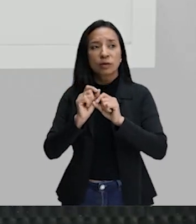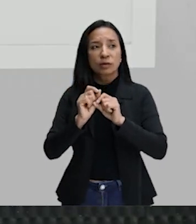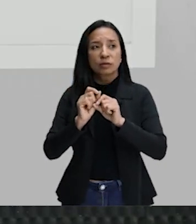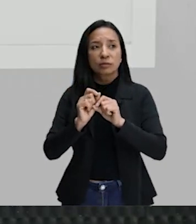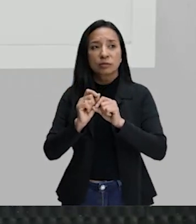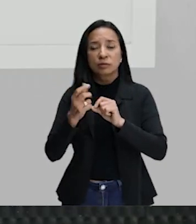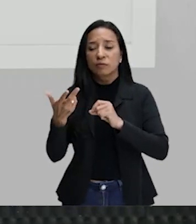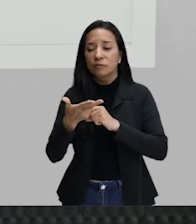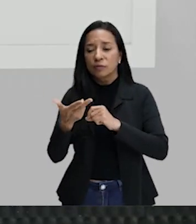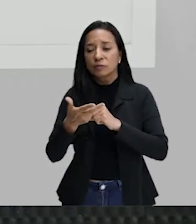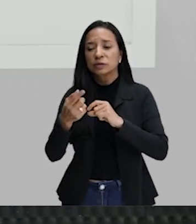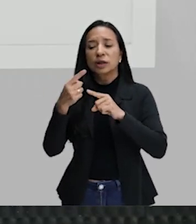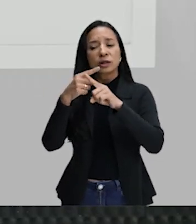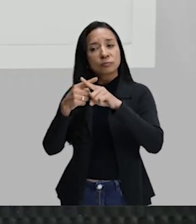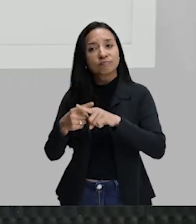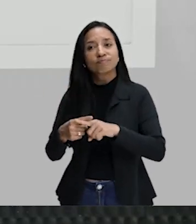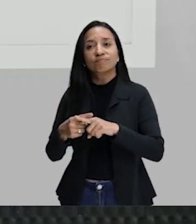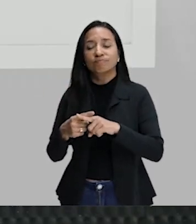se anular.